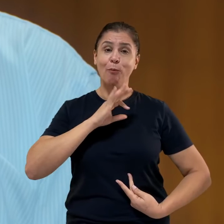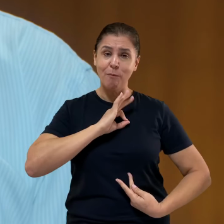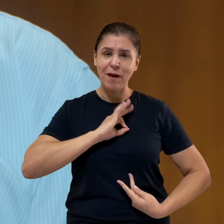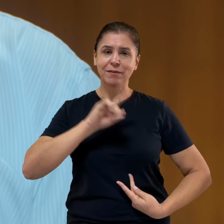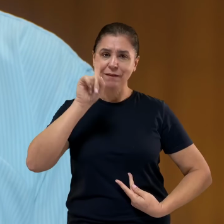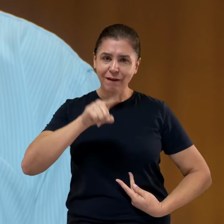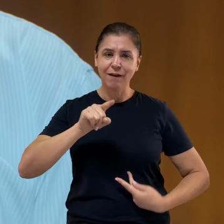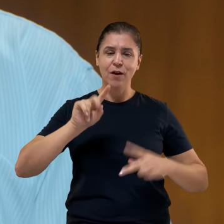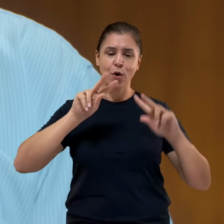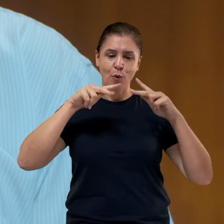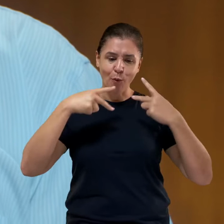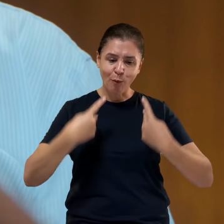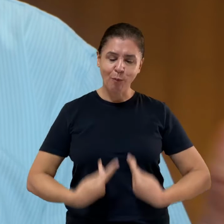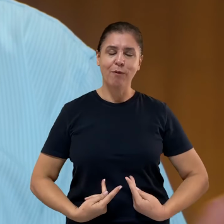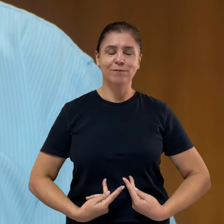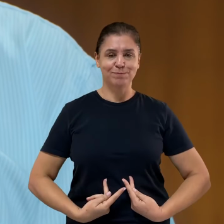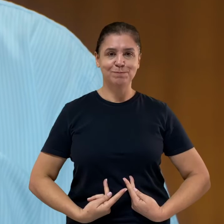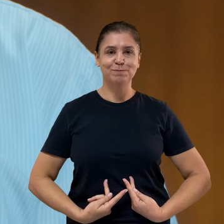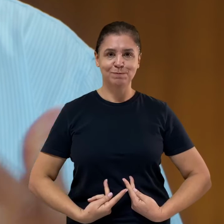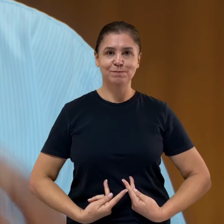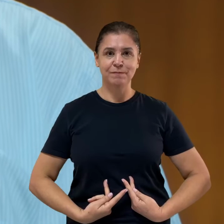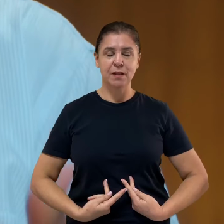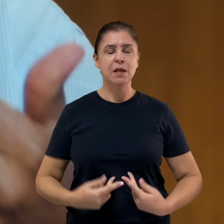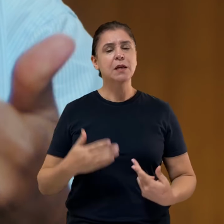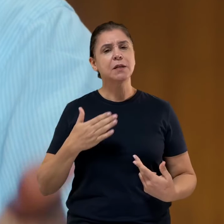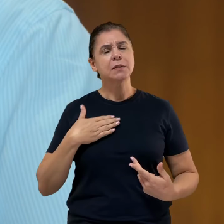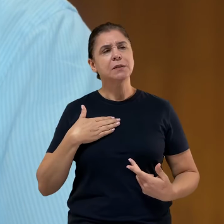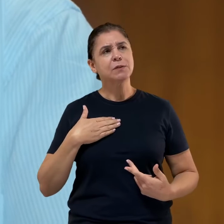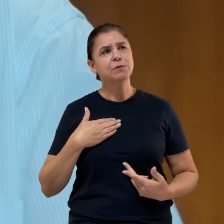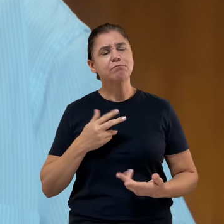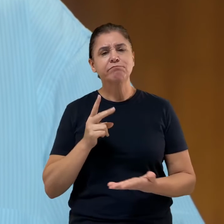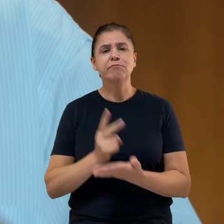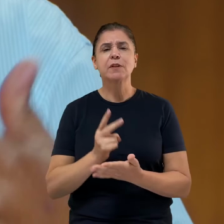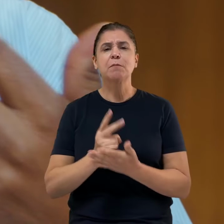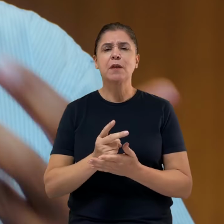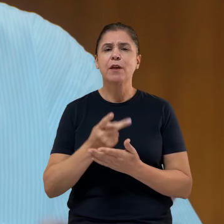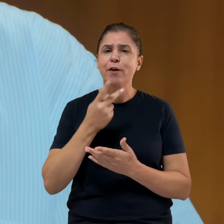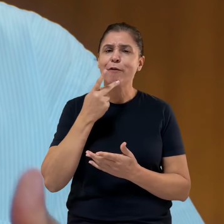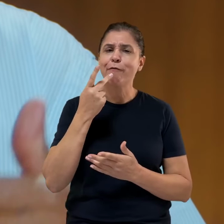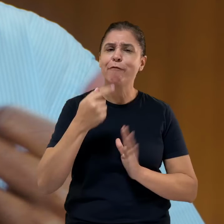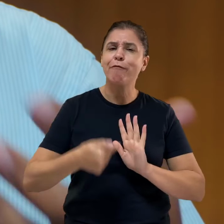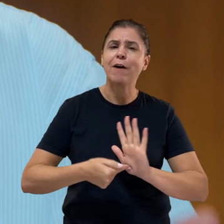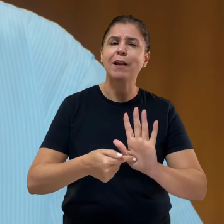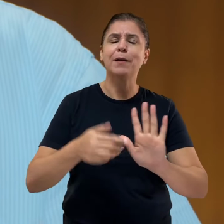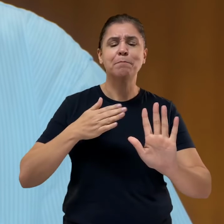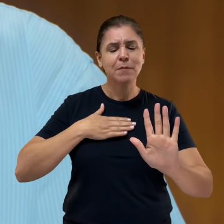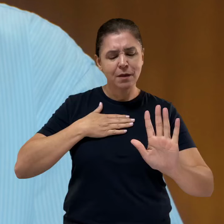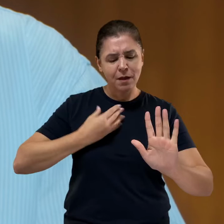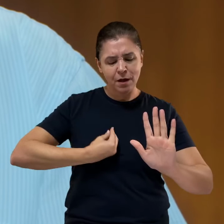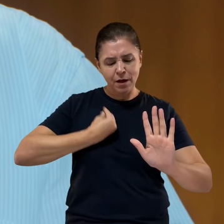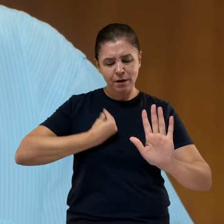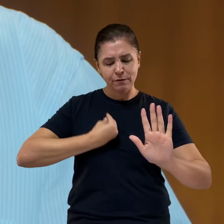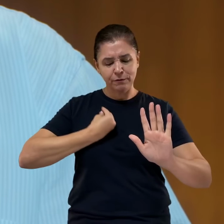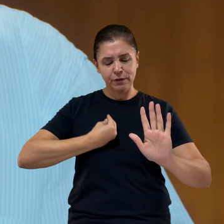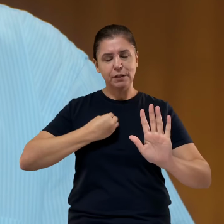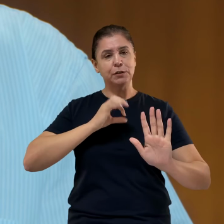padre. E isso também determina o meu, a minha, a minha vida de padre.